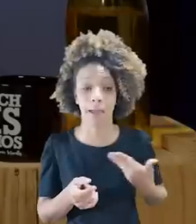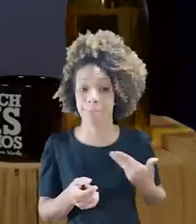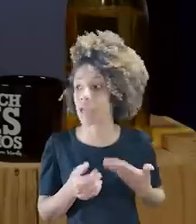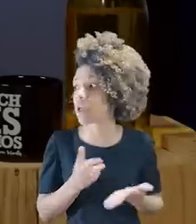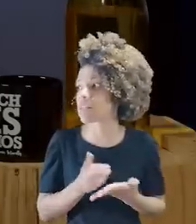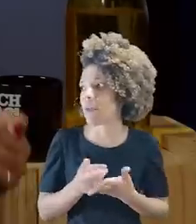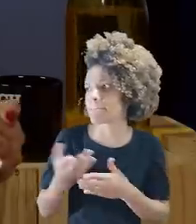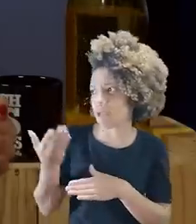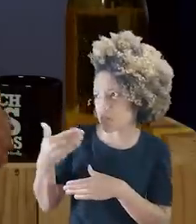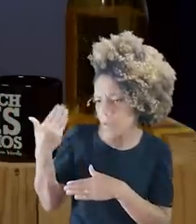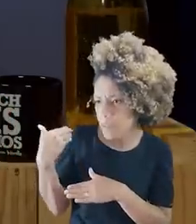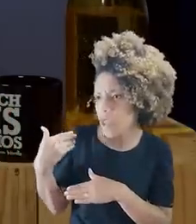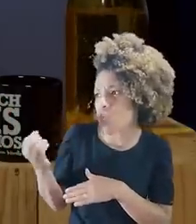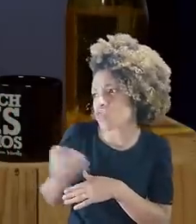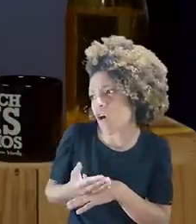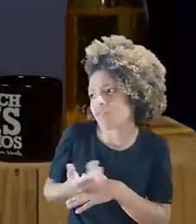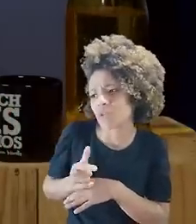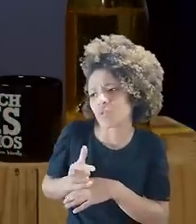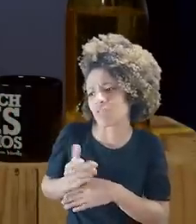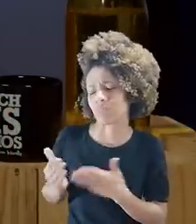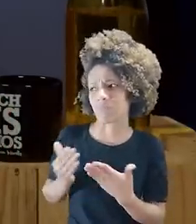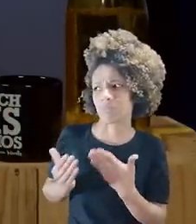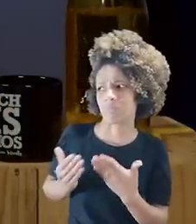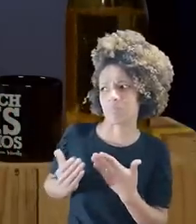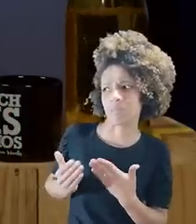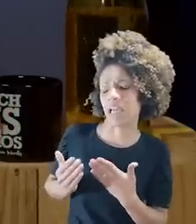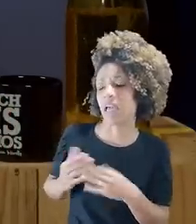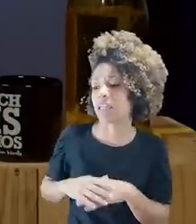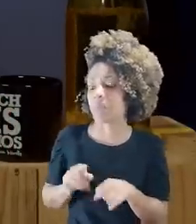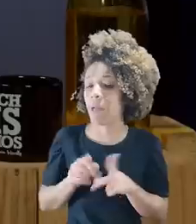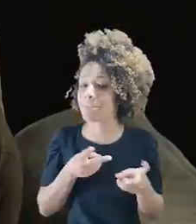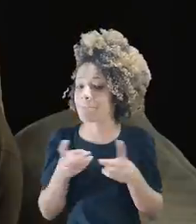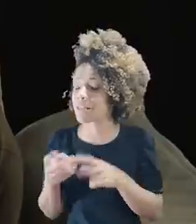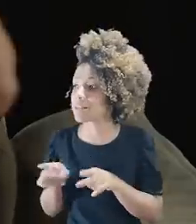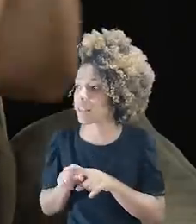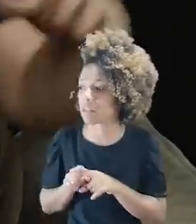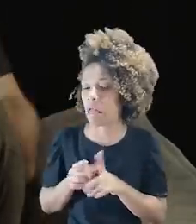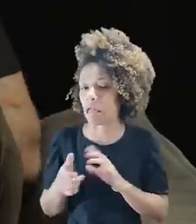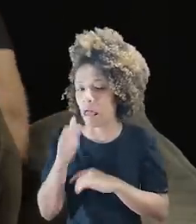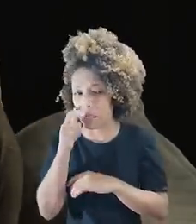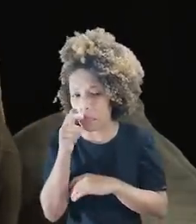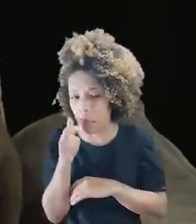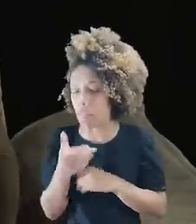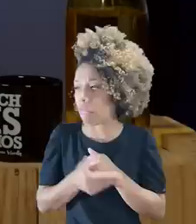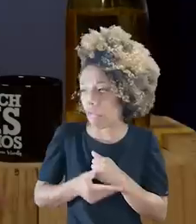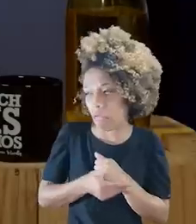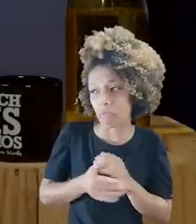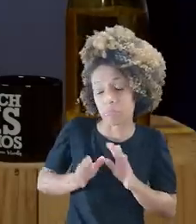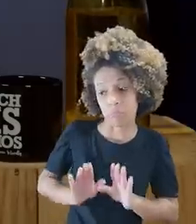amigas antigas os amigos novos eu não tinha muita segurança percebia que era tudo muito superficial Então eu acho